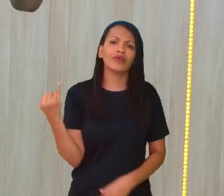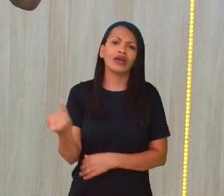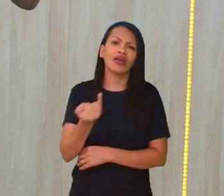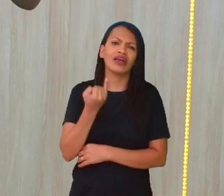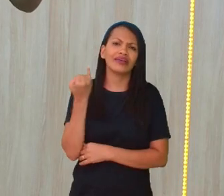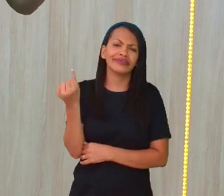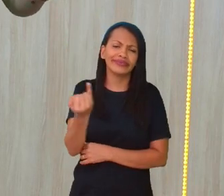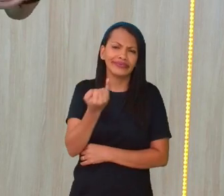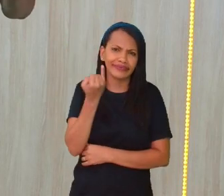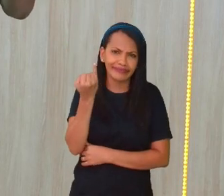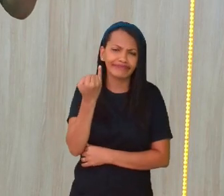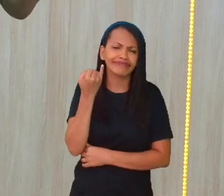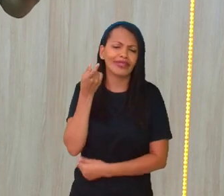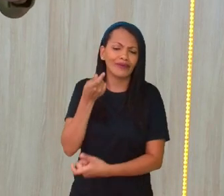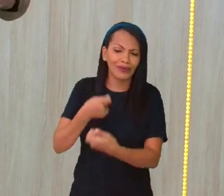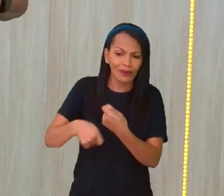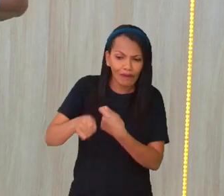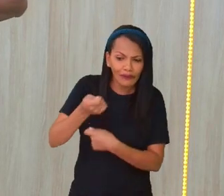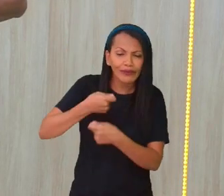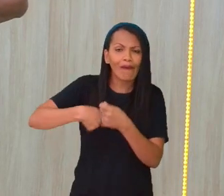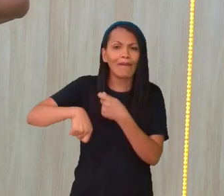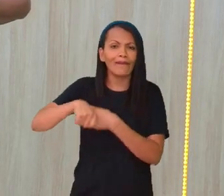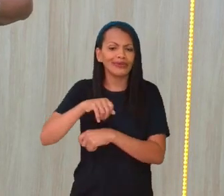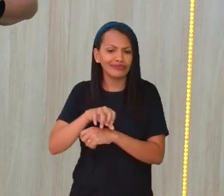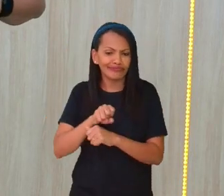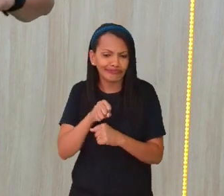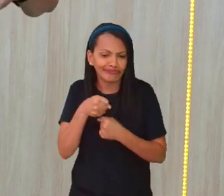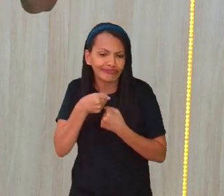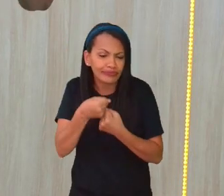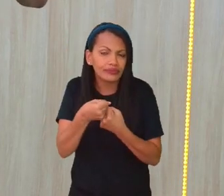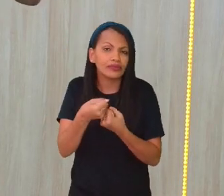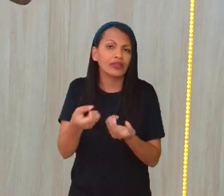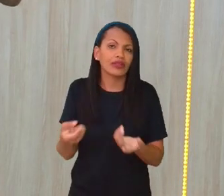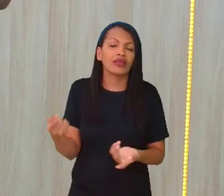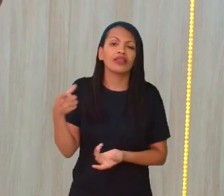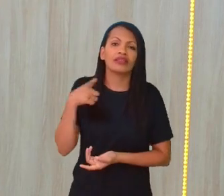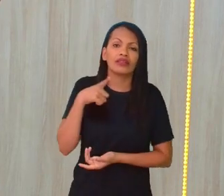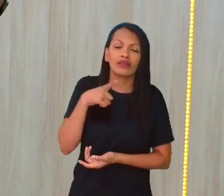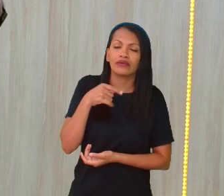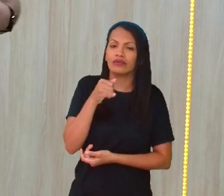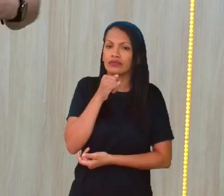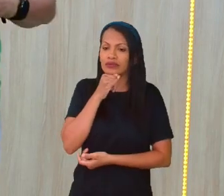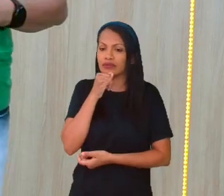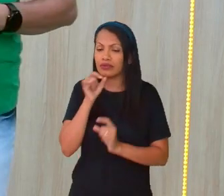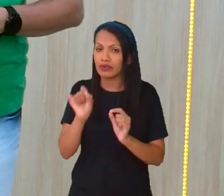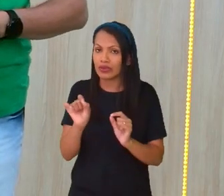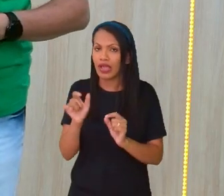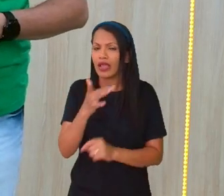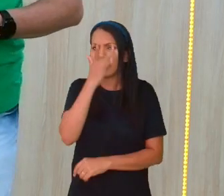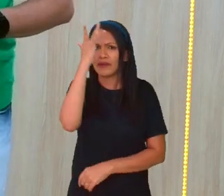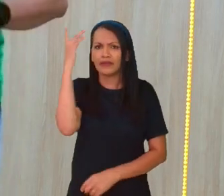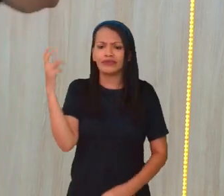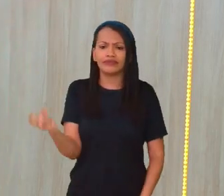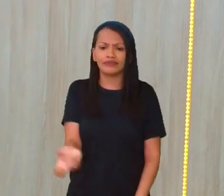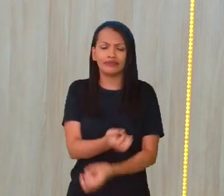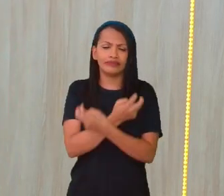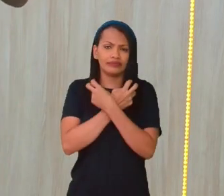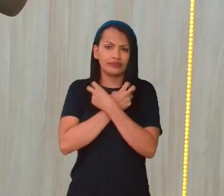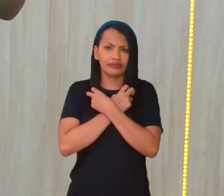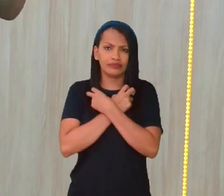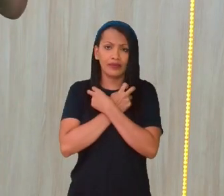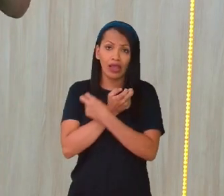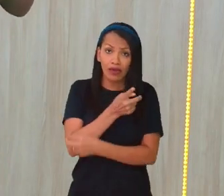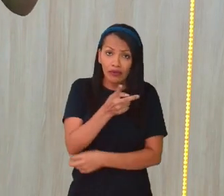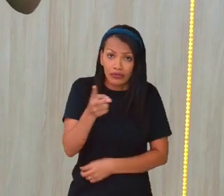importância, imponência, economia, né? Nós vamos ter, por exemplo, a época dos grandes faraós. Você que acompanha aí